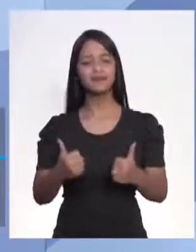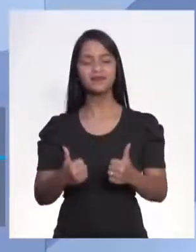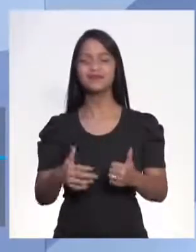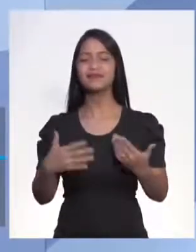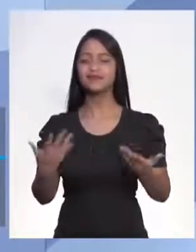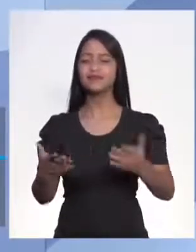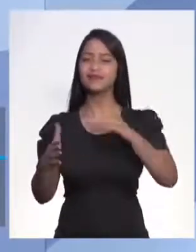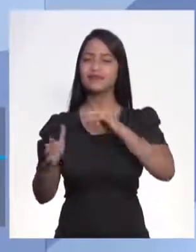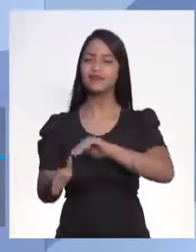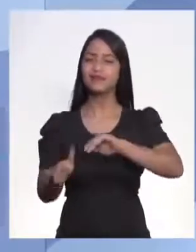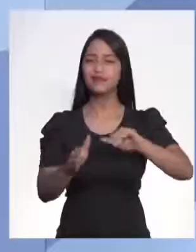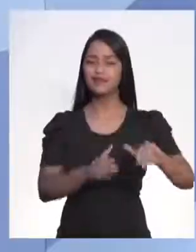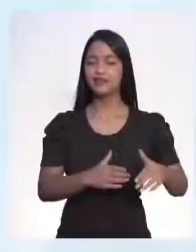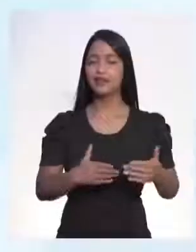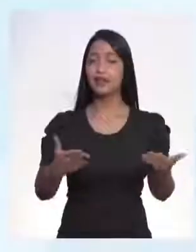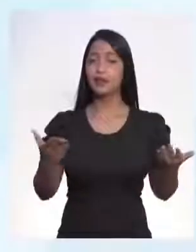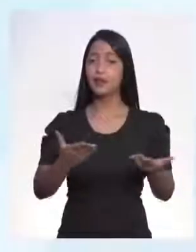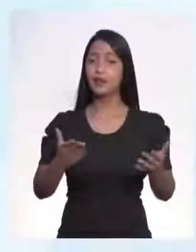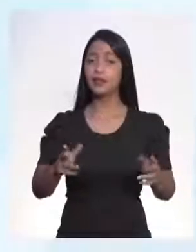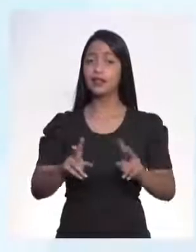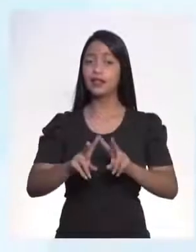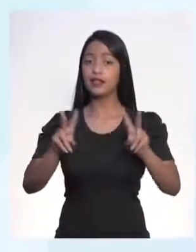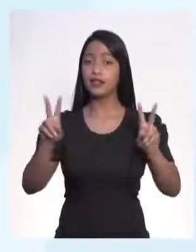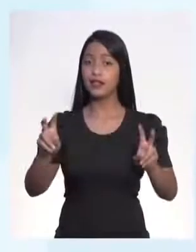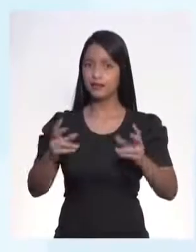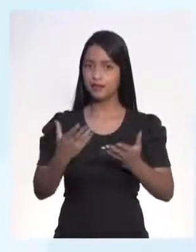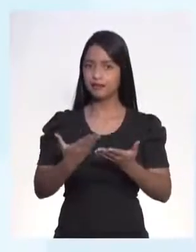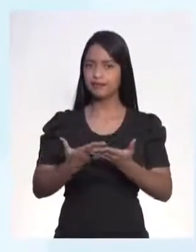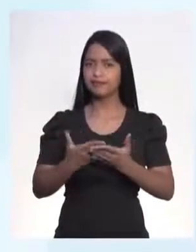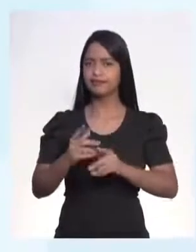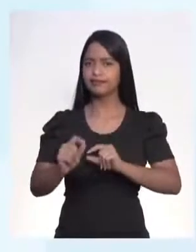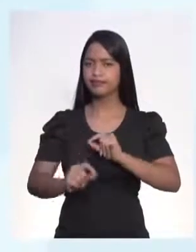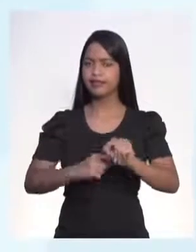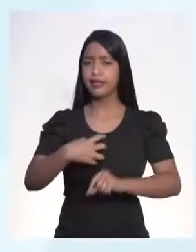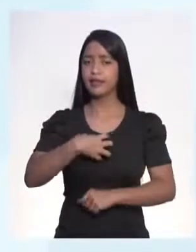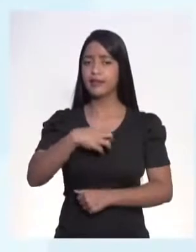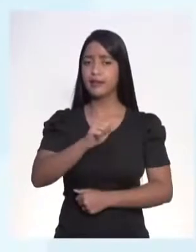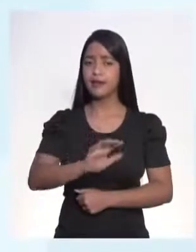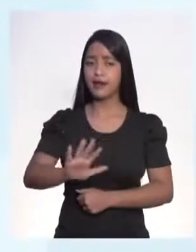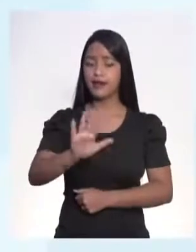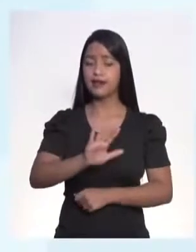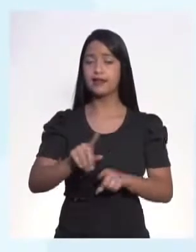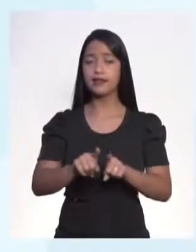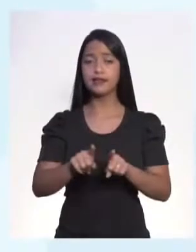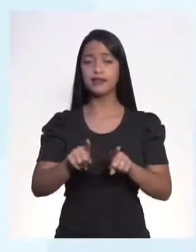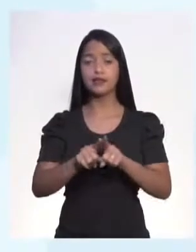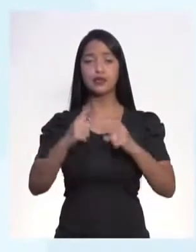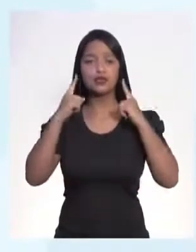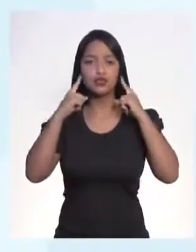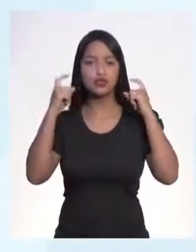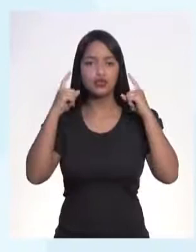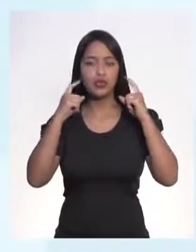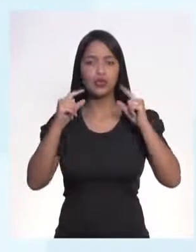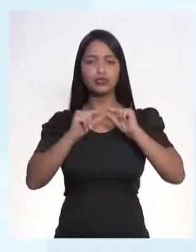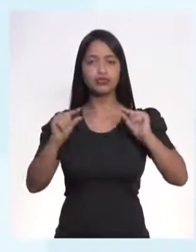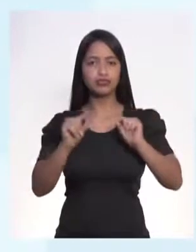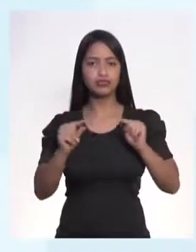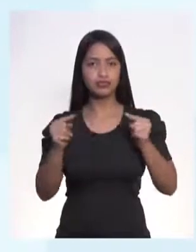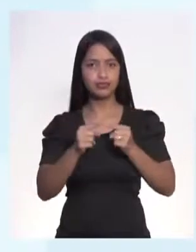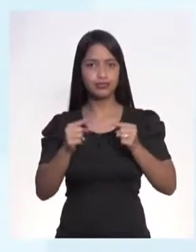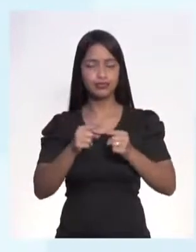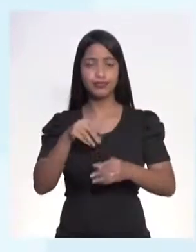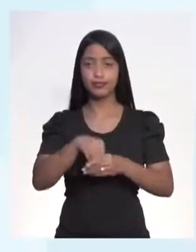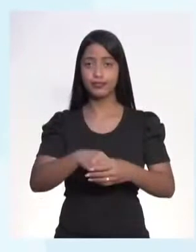o tema da nossa sala pode colocar na tela por favor semântica e sonoridade nos poemas novamente duas